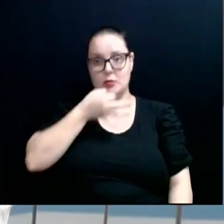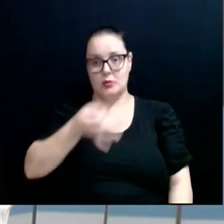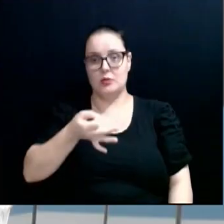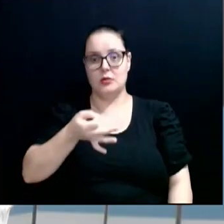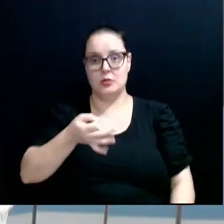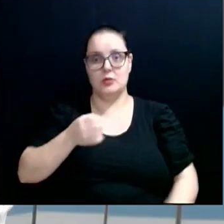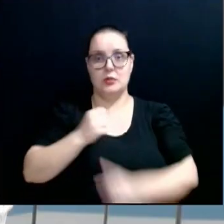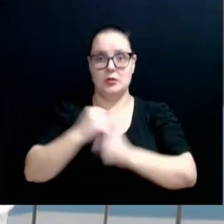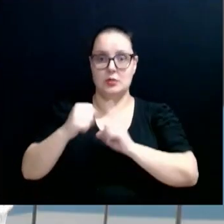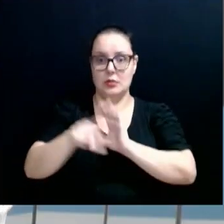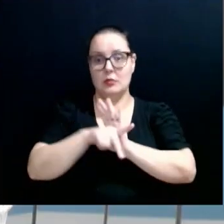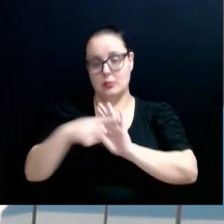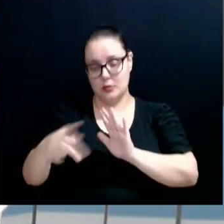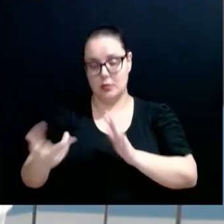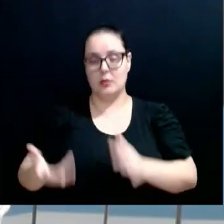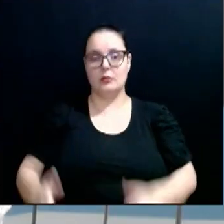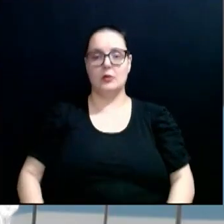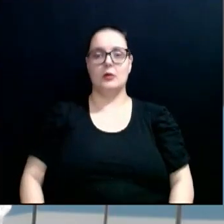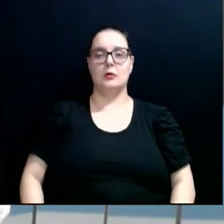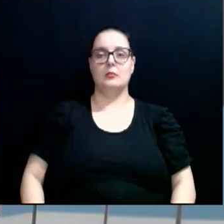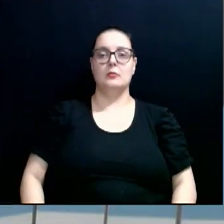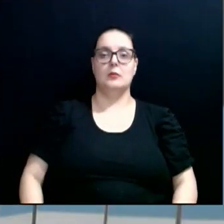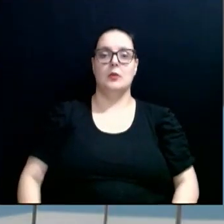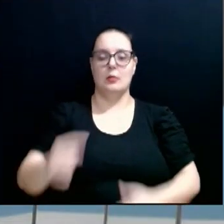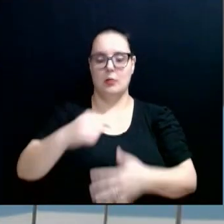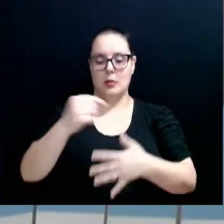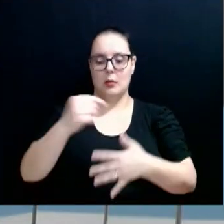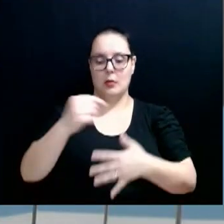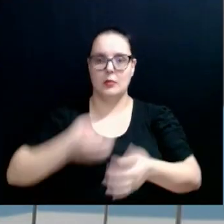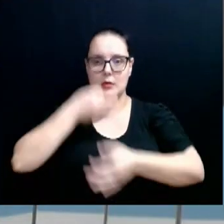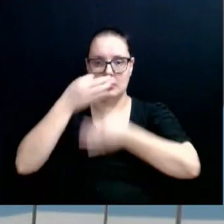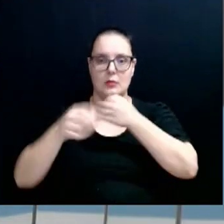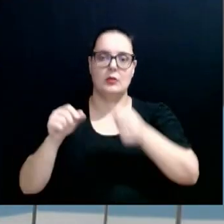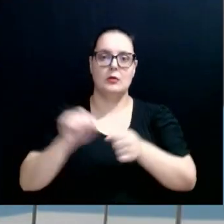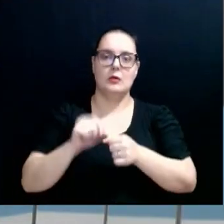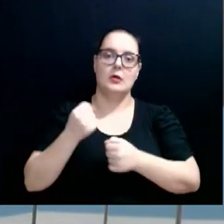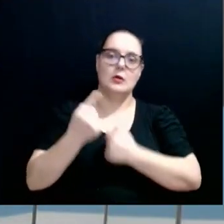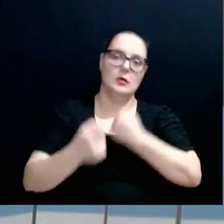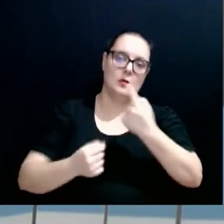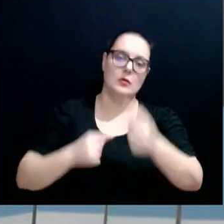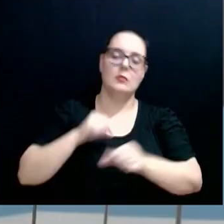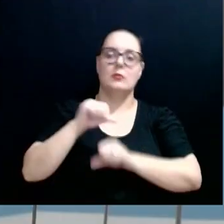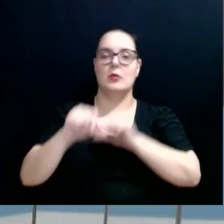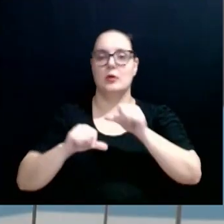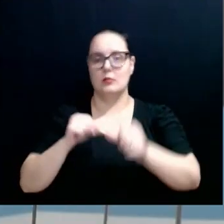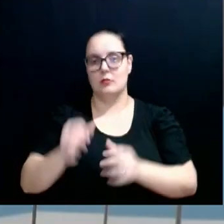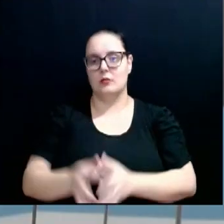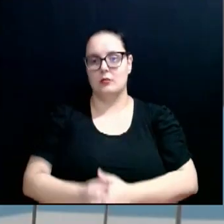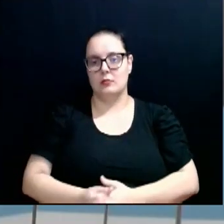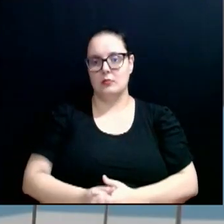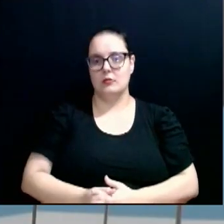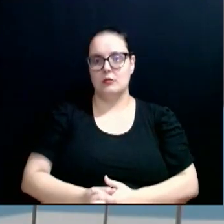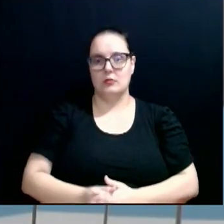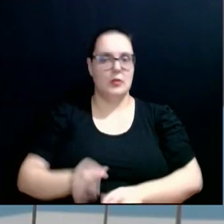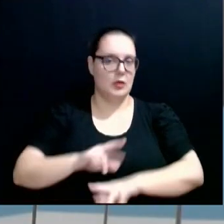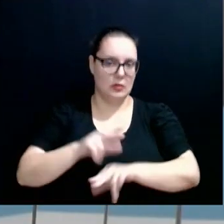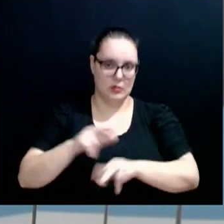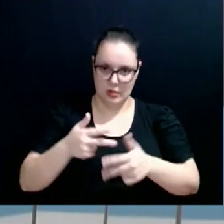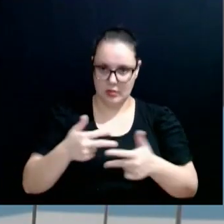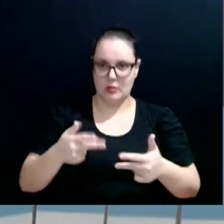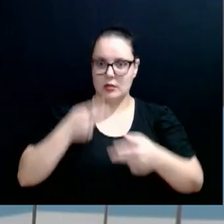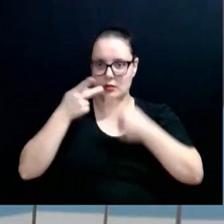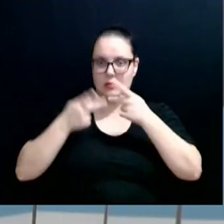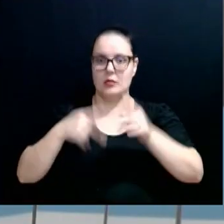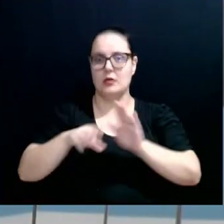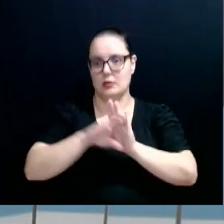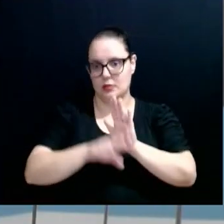E dada essas sugestões, nós fizemos algumas alterações, né? Acho que tem muita coisa que a gente vai falar aqui no programa, mas a